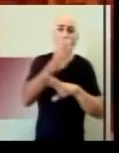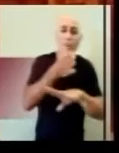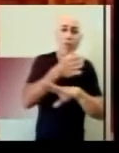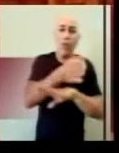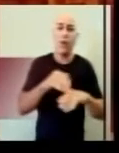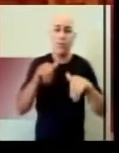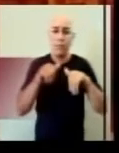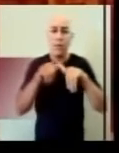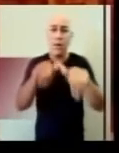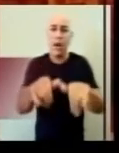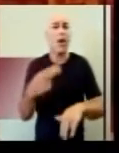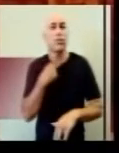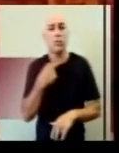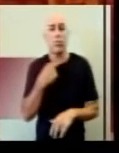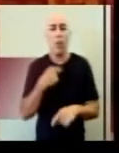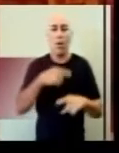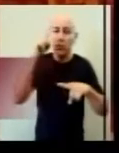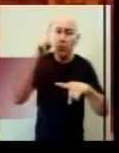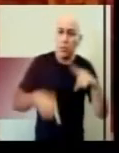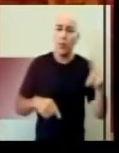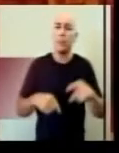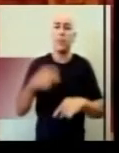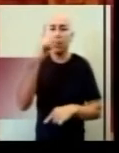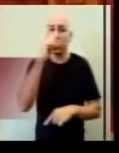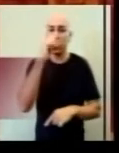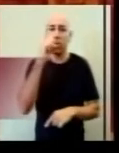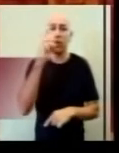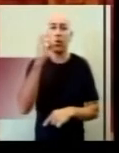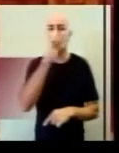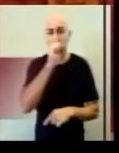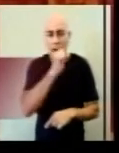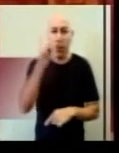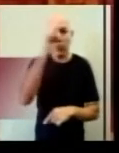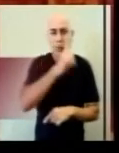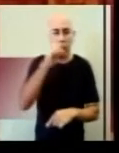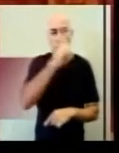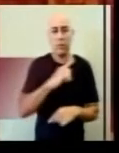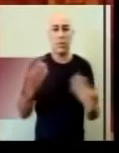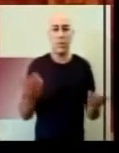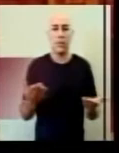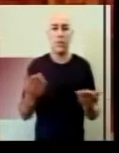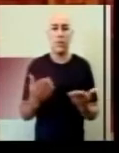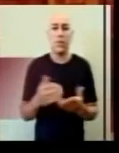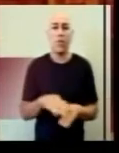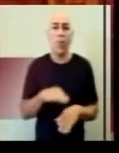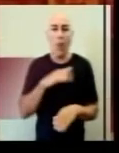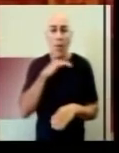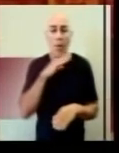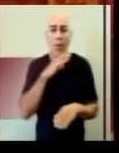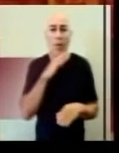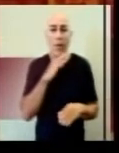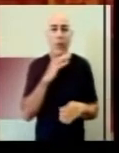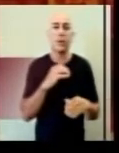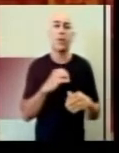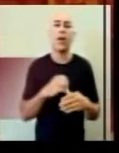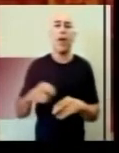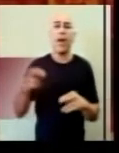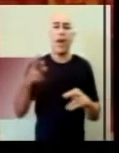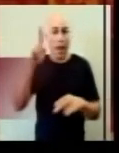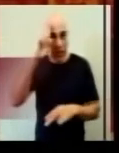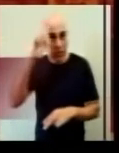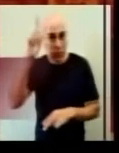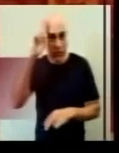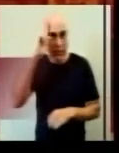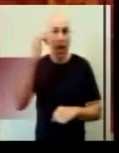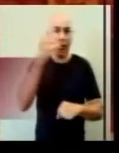a esses estabelecimentos em finais de semana, bem como aos proprietários que tiveram